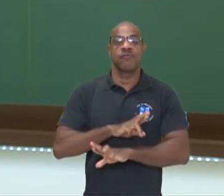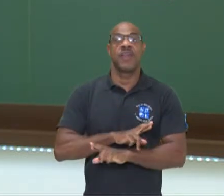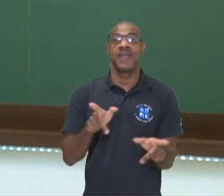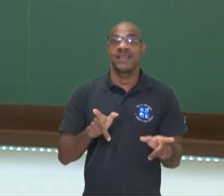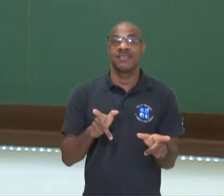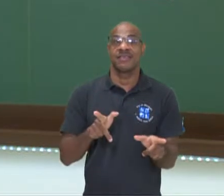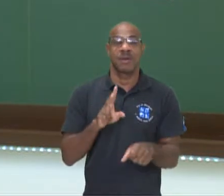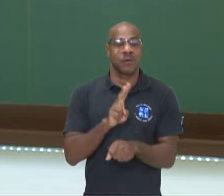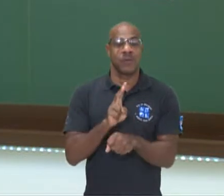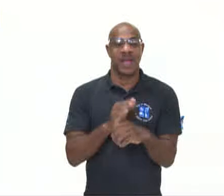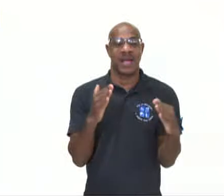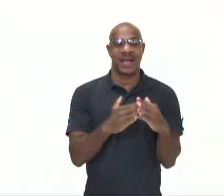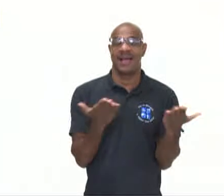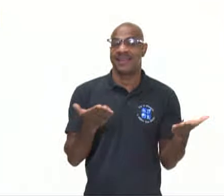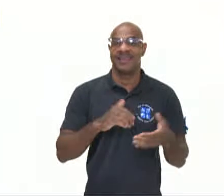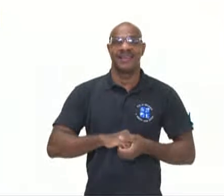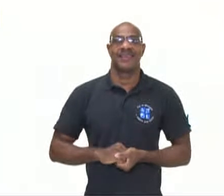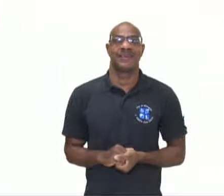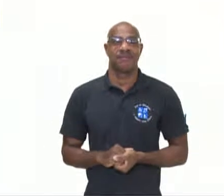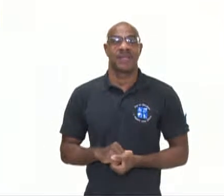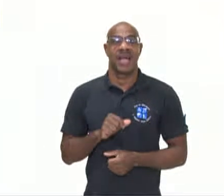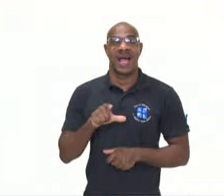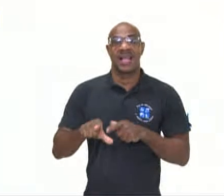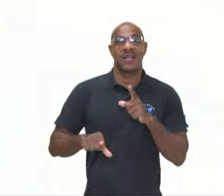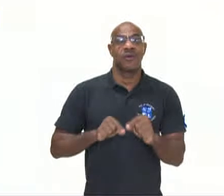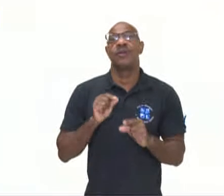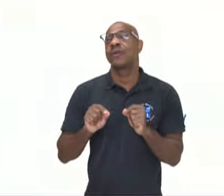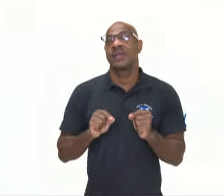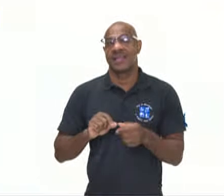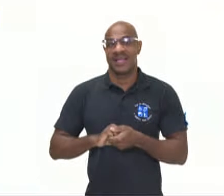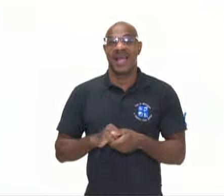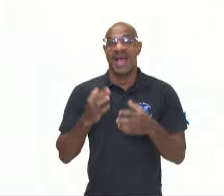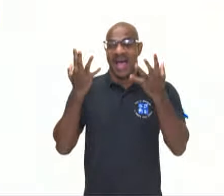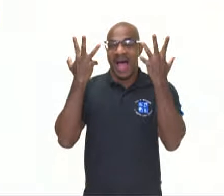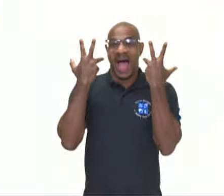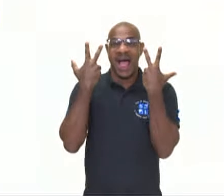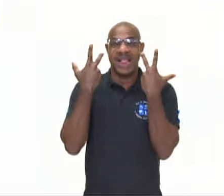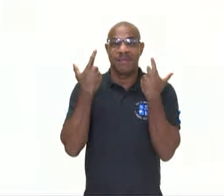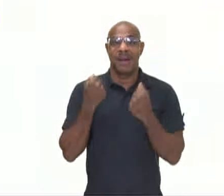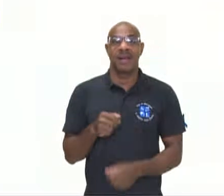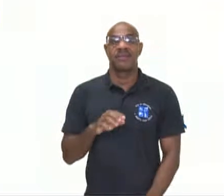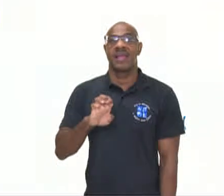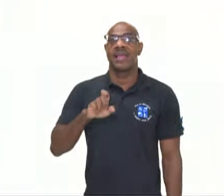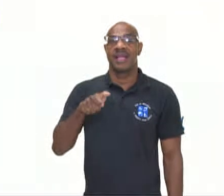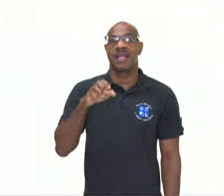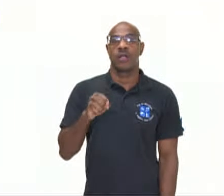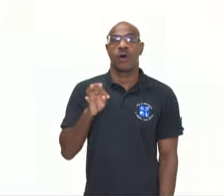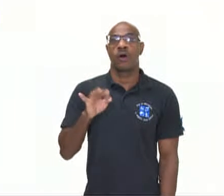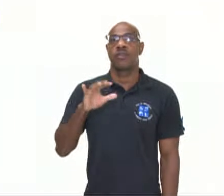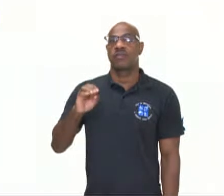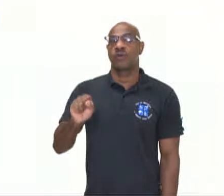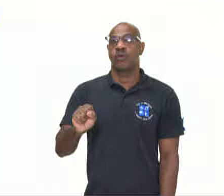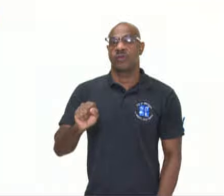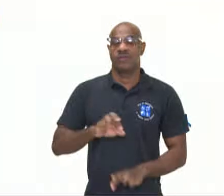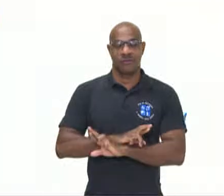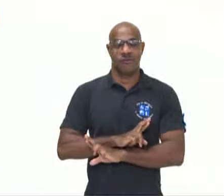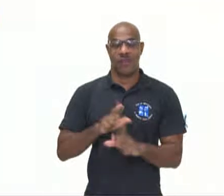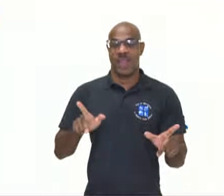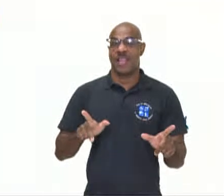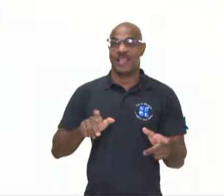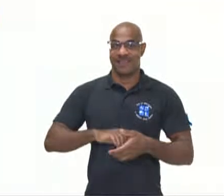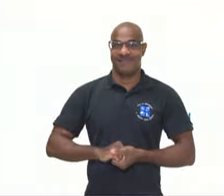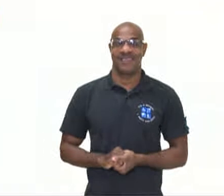será, né? A escolha delas são os animais exóticos, os diferentes, tá